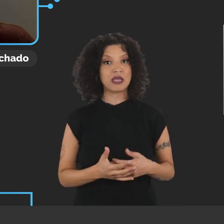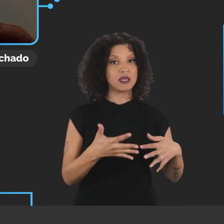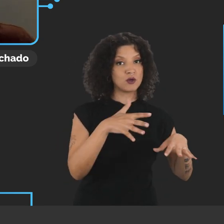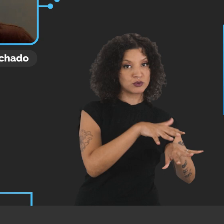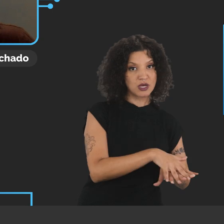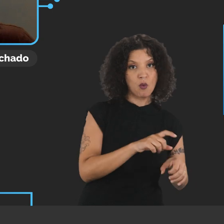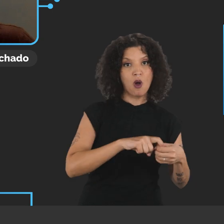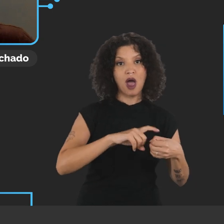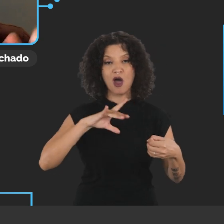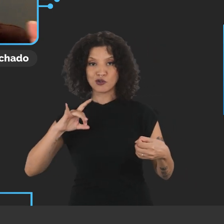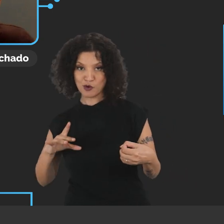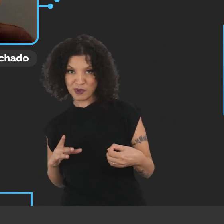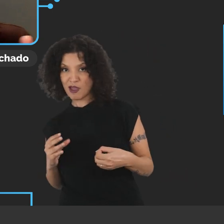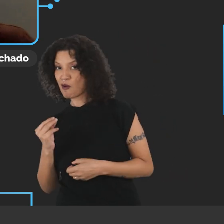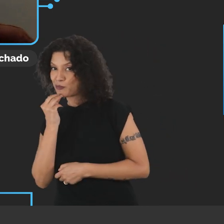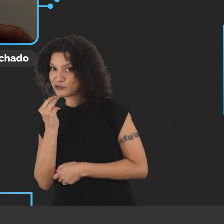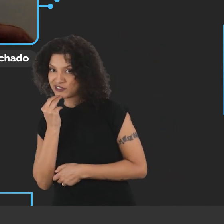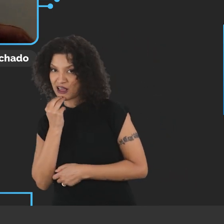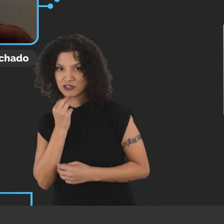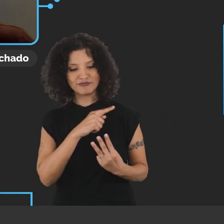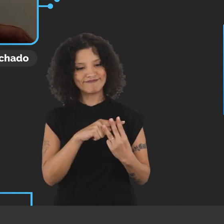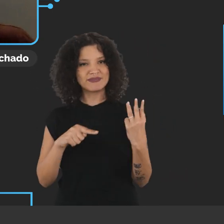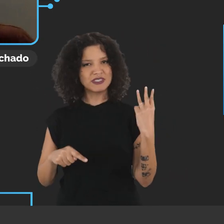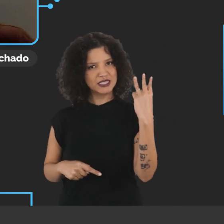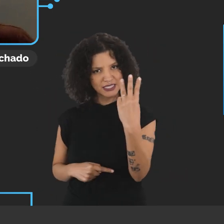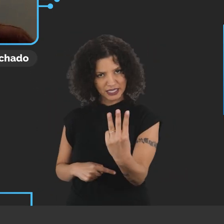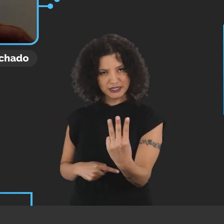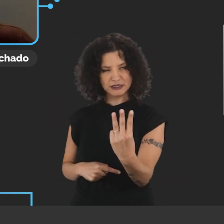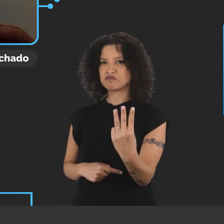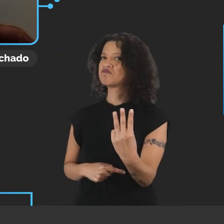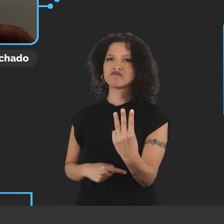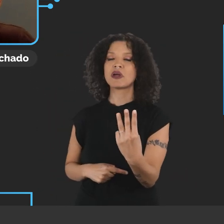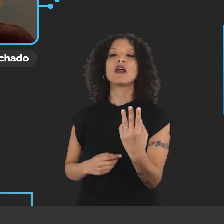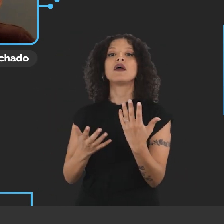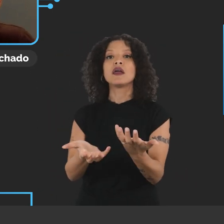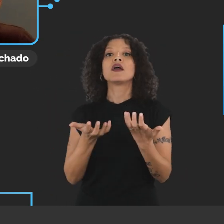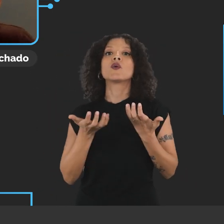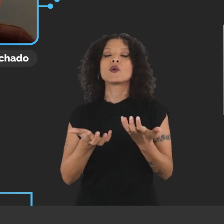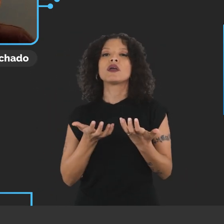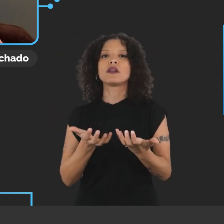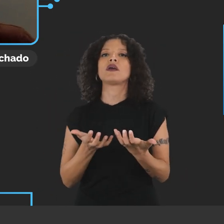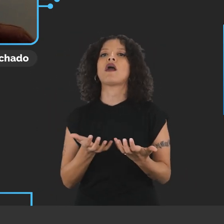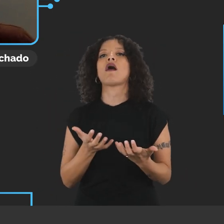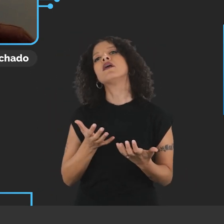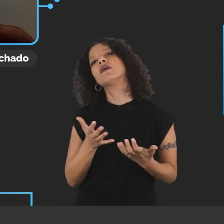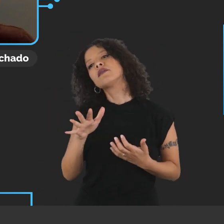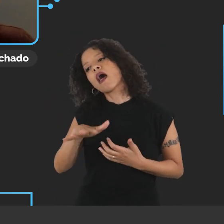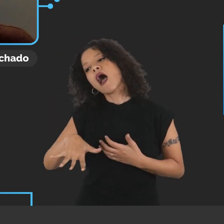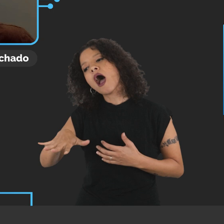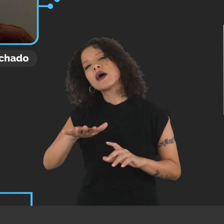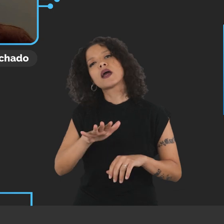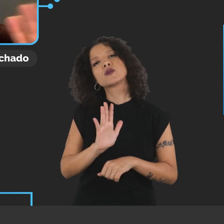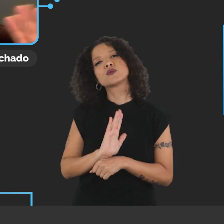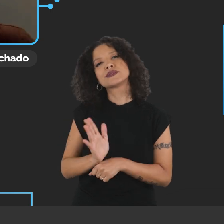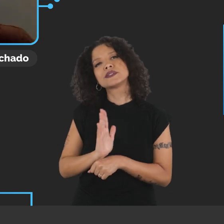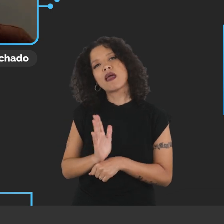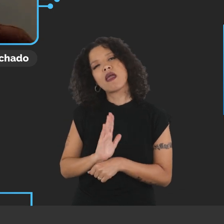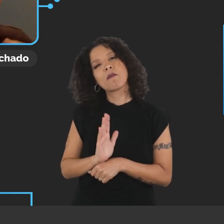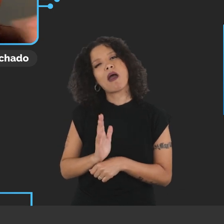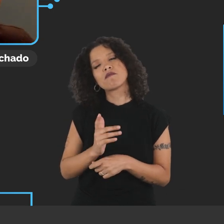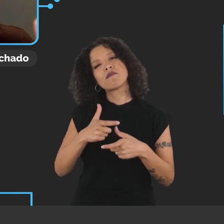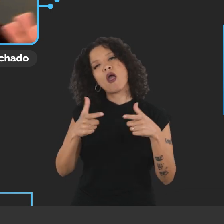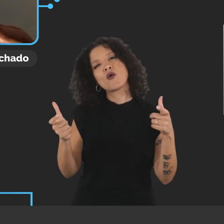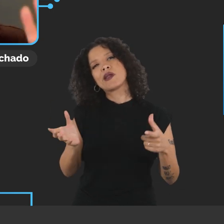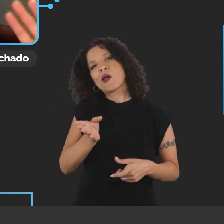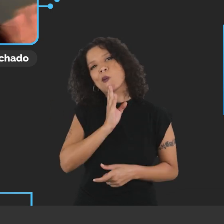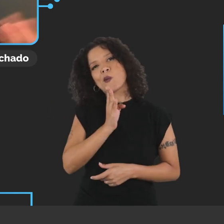3 palavrinhas importantes, né, inclusão, autonomia e oportunidade, e busquei, numa expressão muito conhecida do